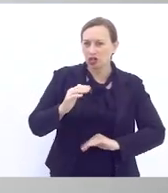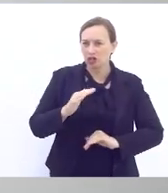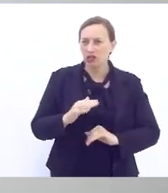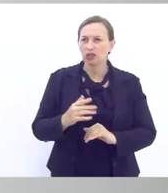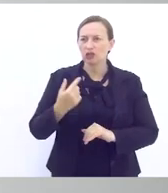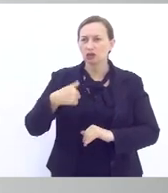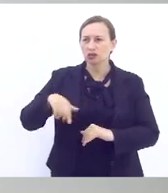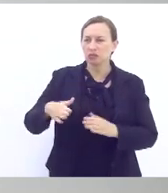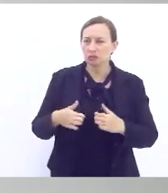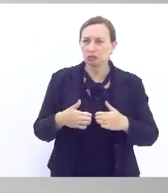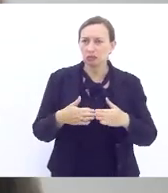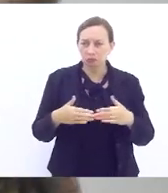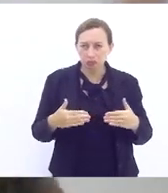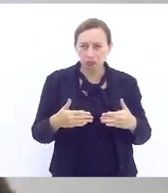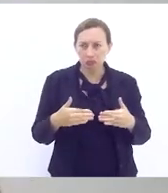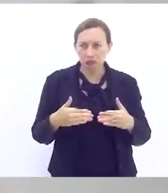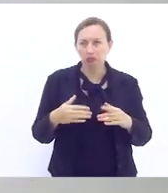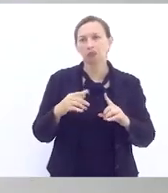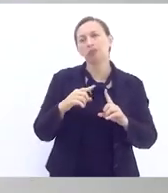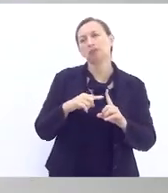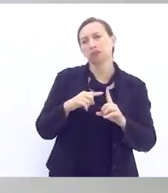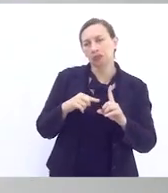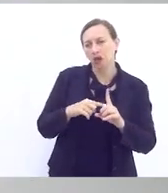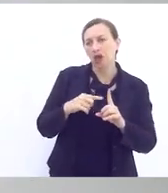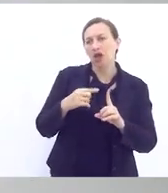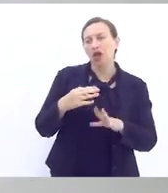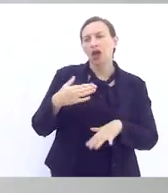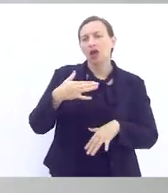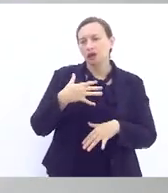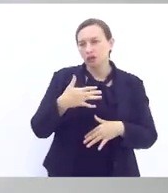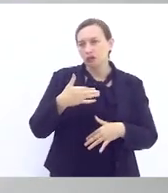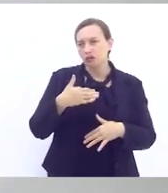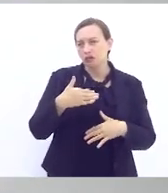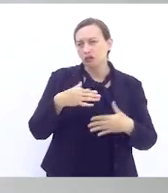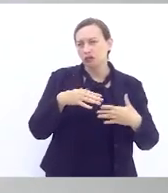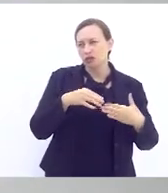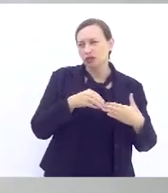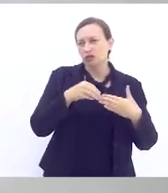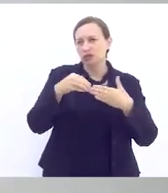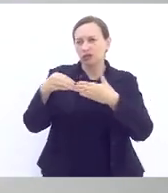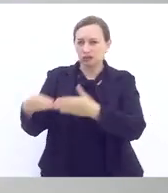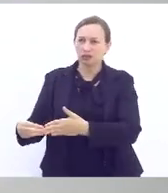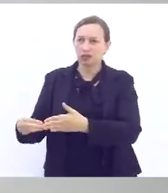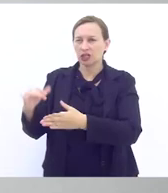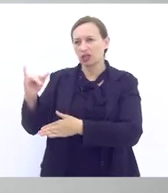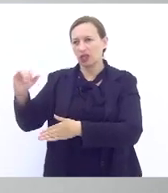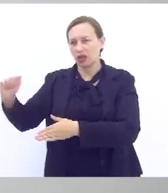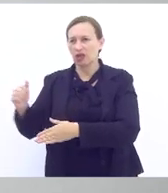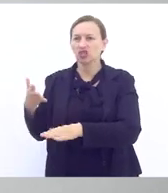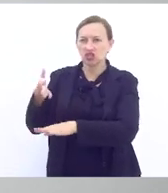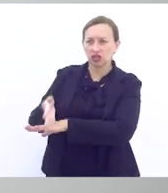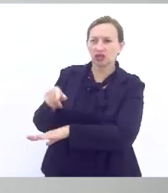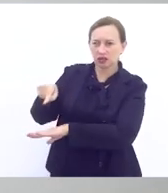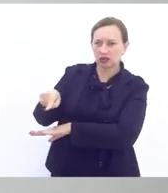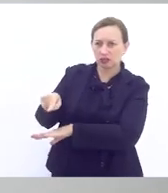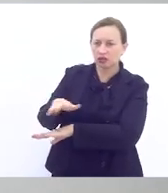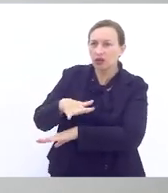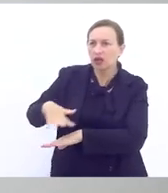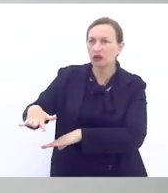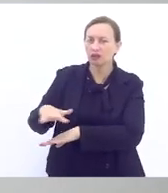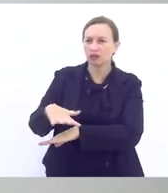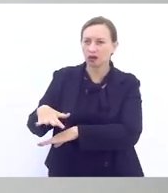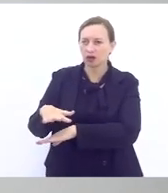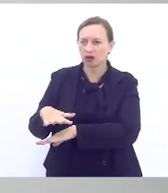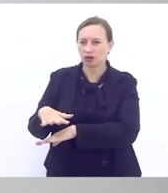de licença maternidade precisavam de gente solicitaram e a eu fui cedida para o Enéa e chegando lá né um órgão de recursos hídricos